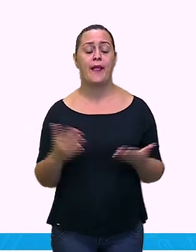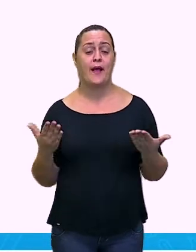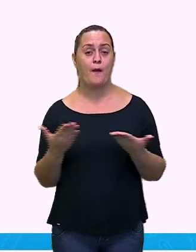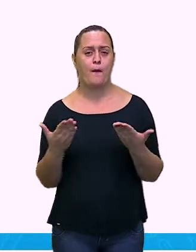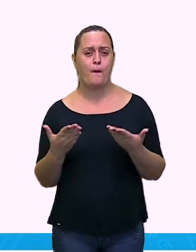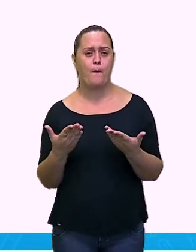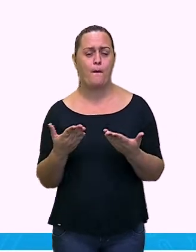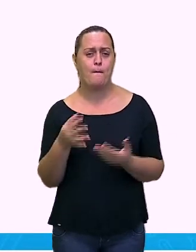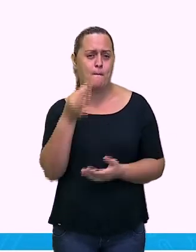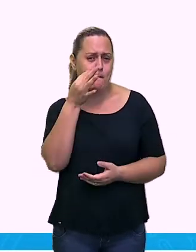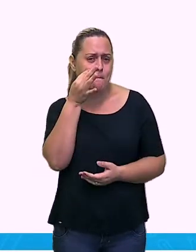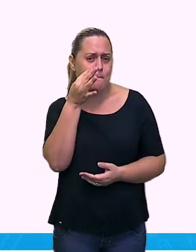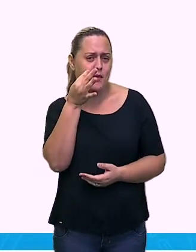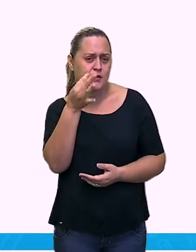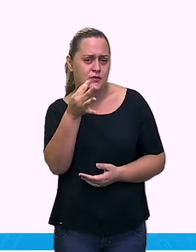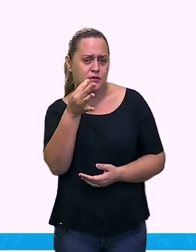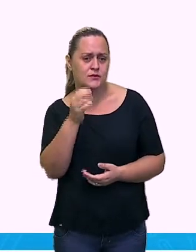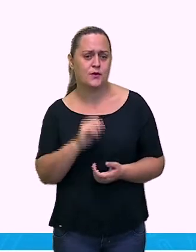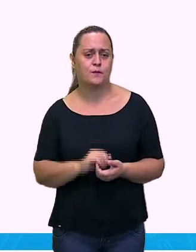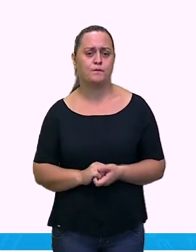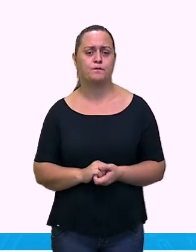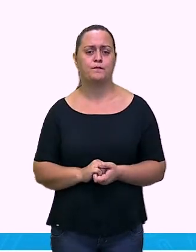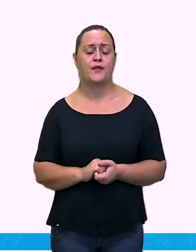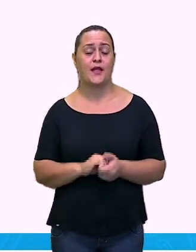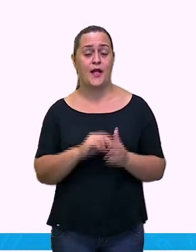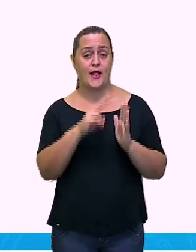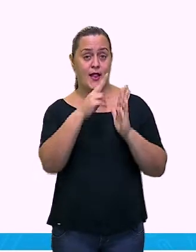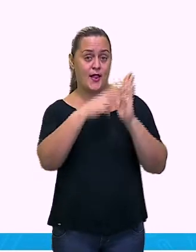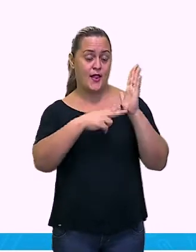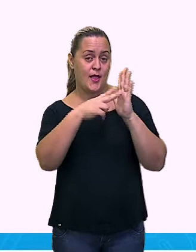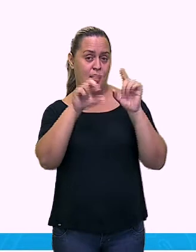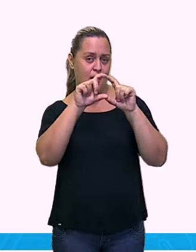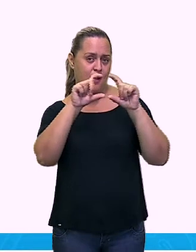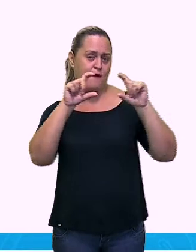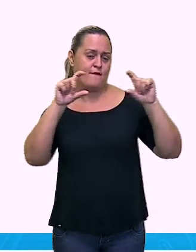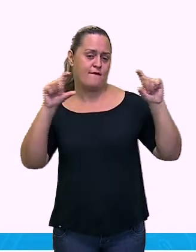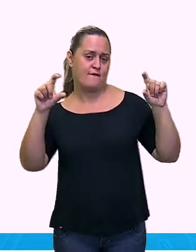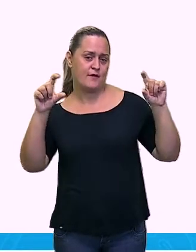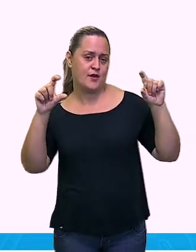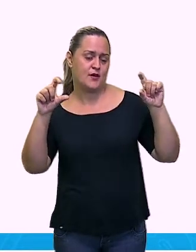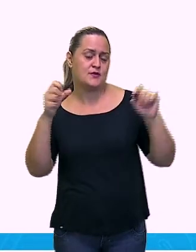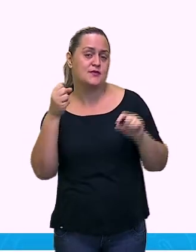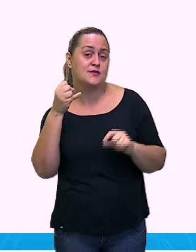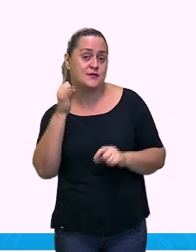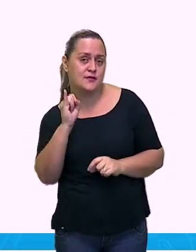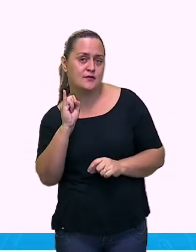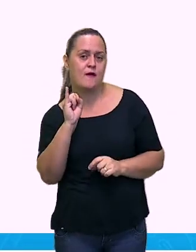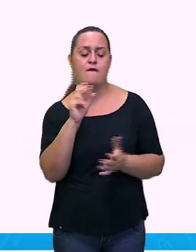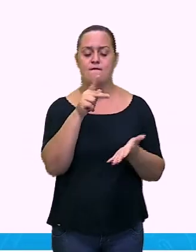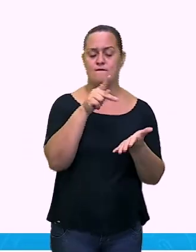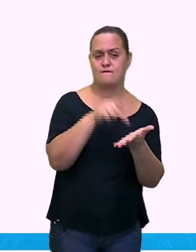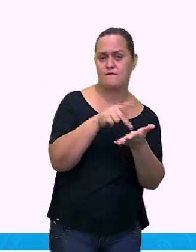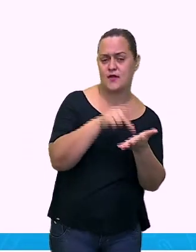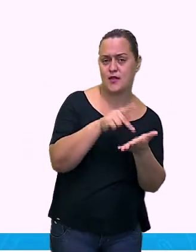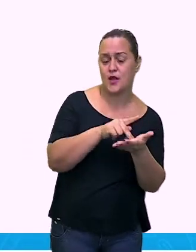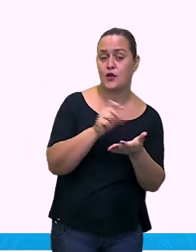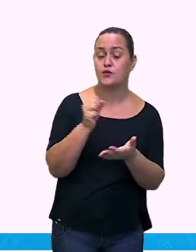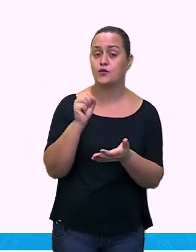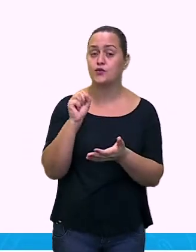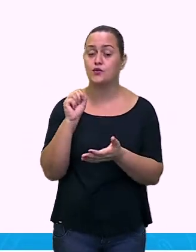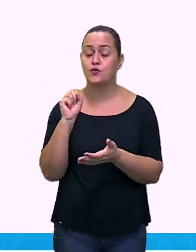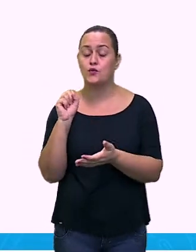que está nos afirmando alguma coisa então vamos lá leia a frase e responda se ela é